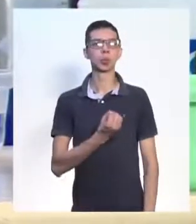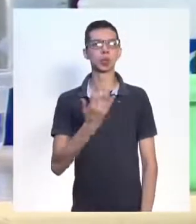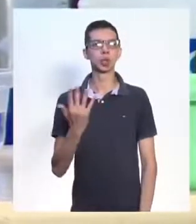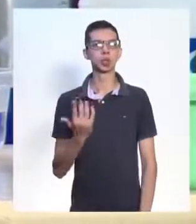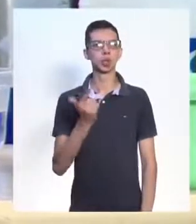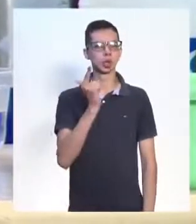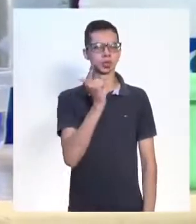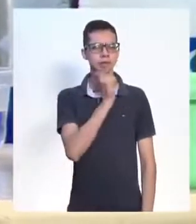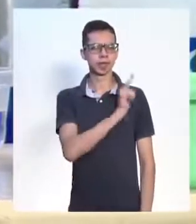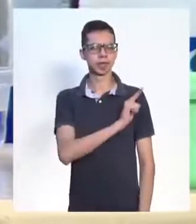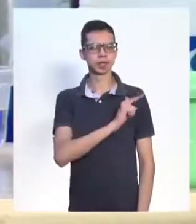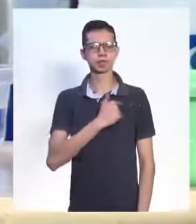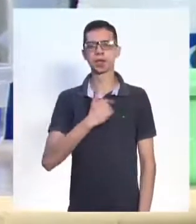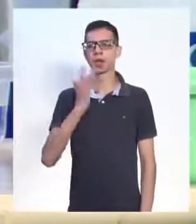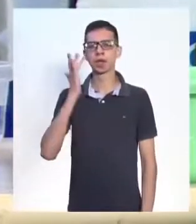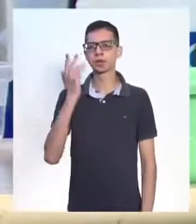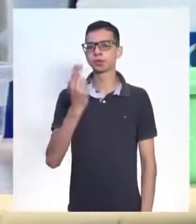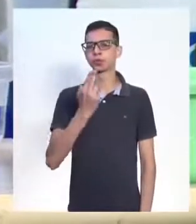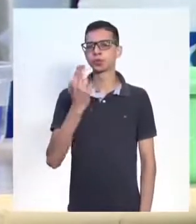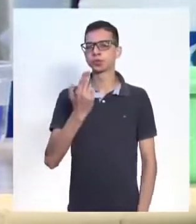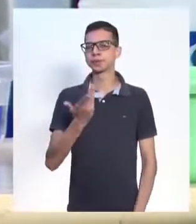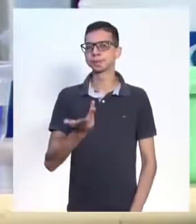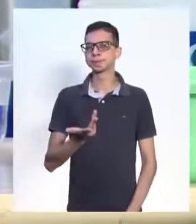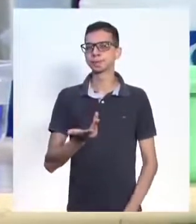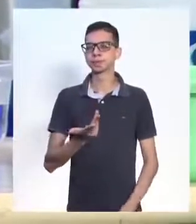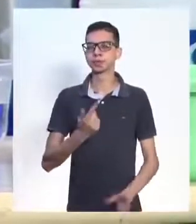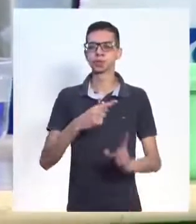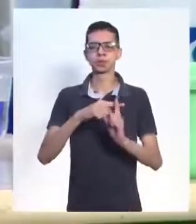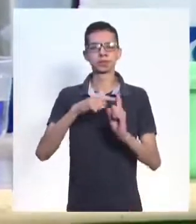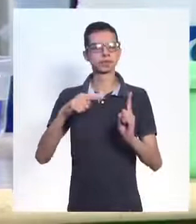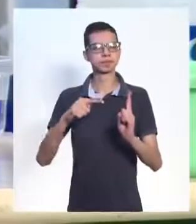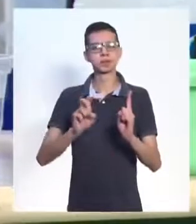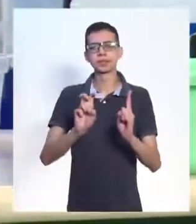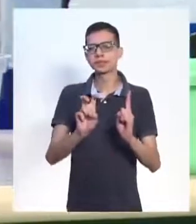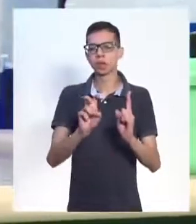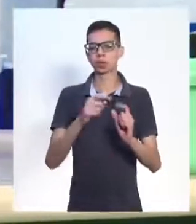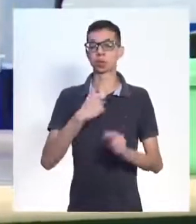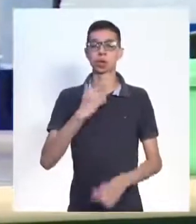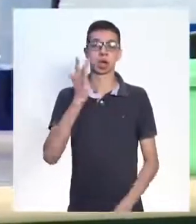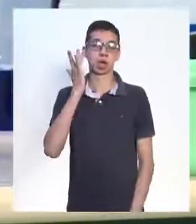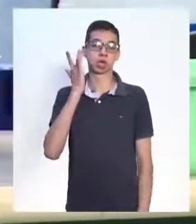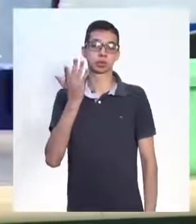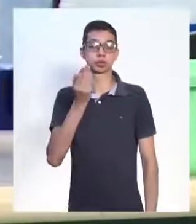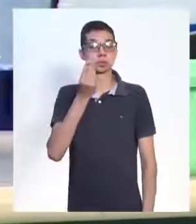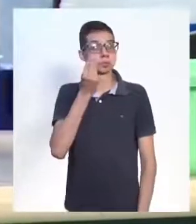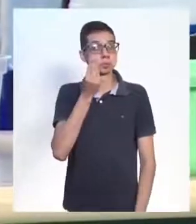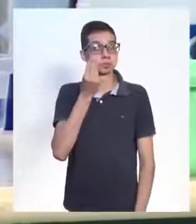máximo. Acho que não dá mais. Acho que 5 aqui vai ser o máximo.